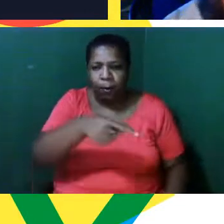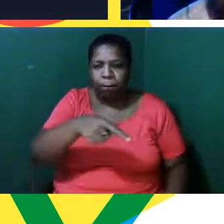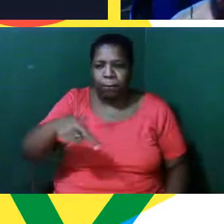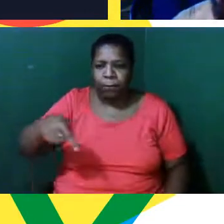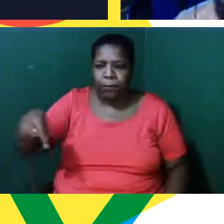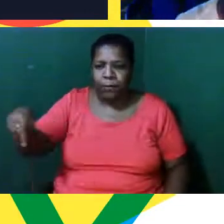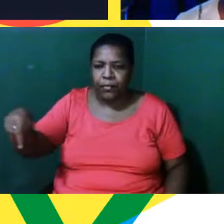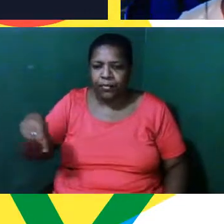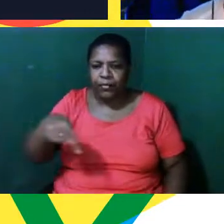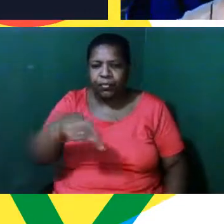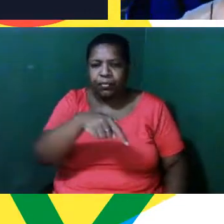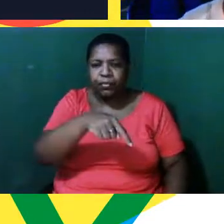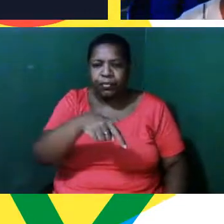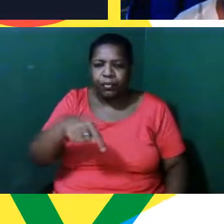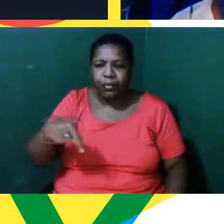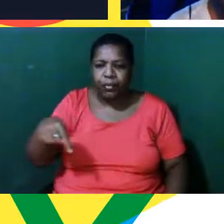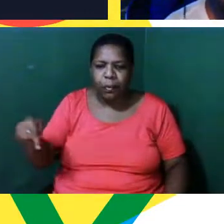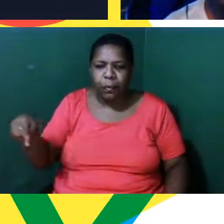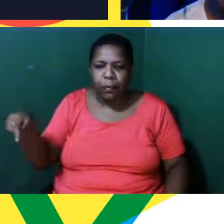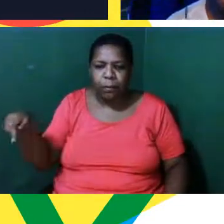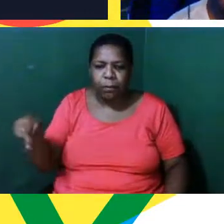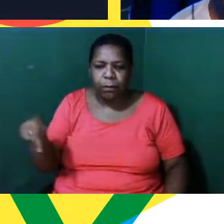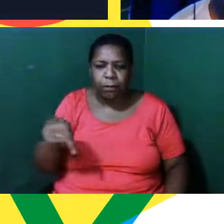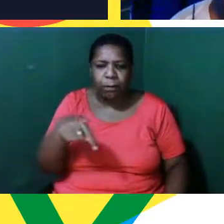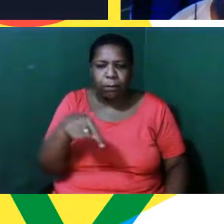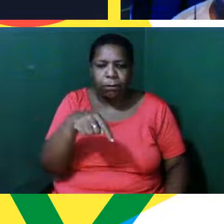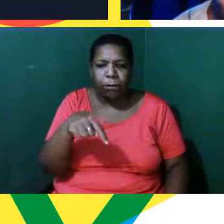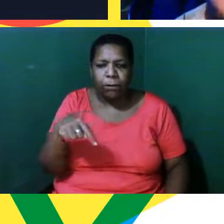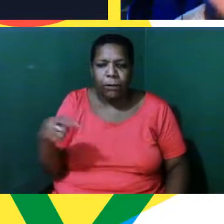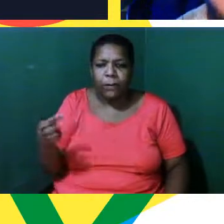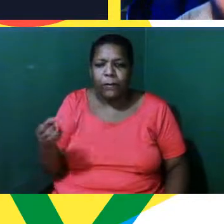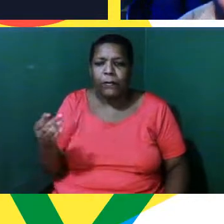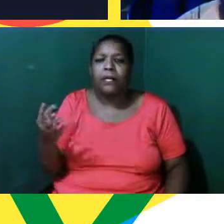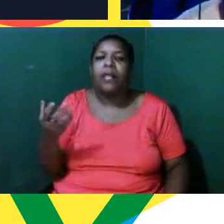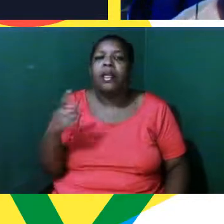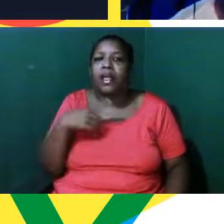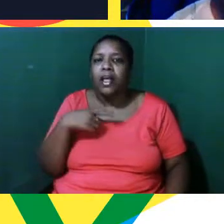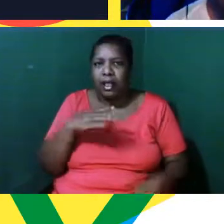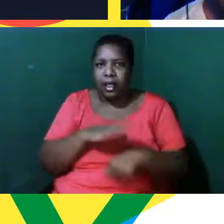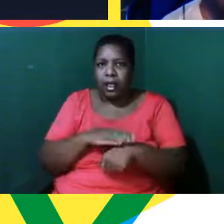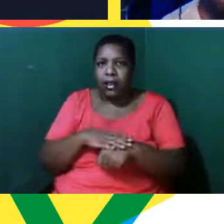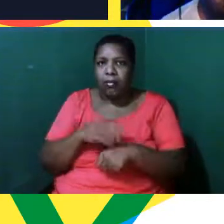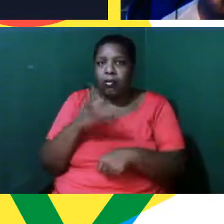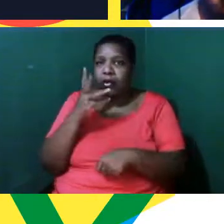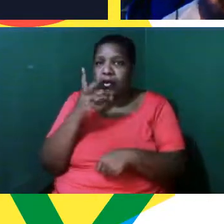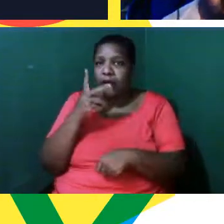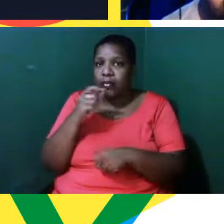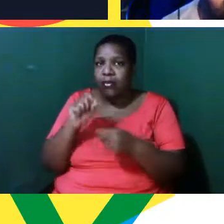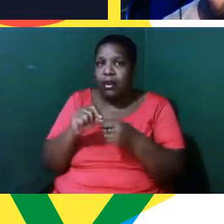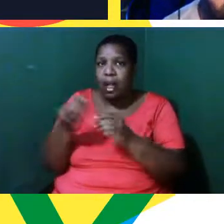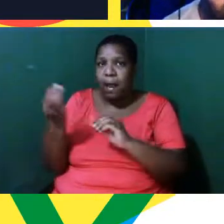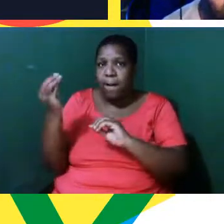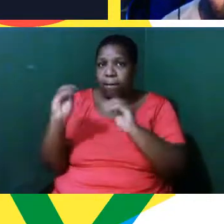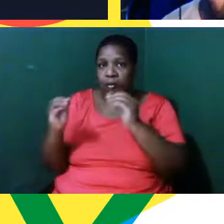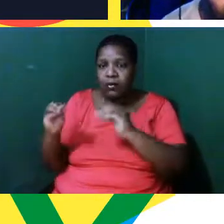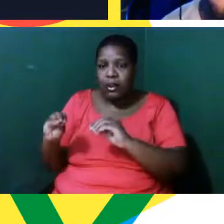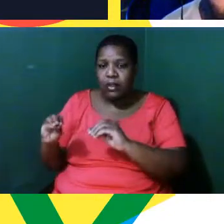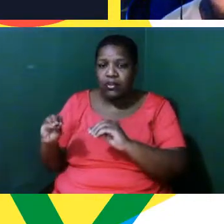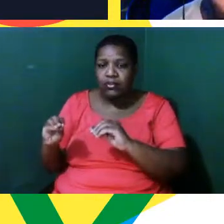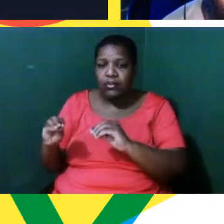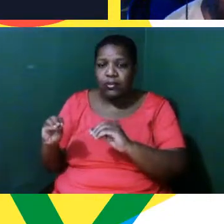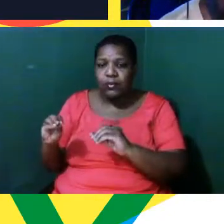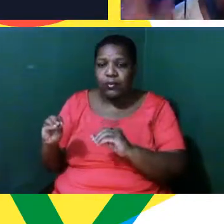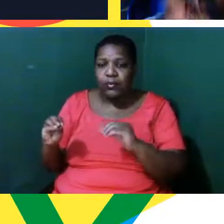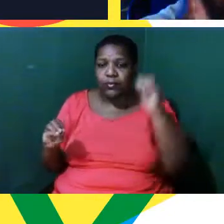virtualbets eu tô sem o YouTube aberto aqui é quanto tempo demorou para fazer da montagem da viagem